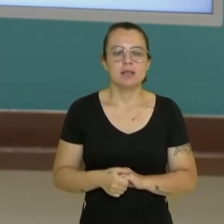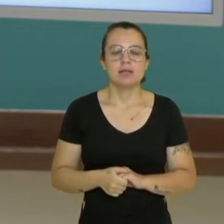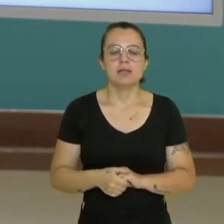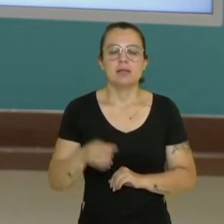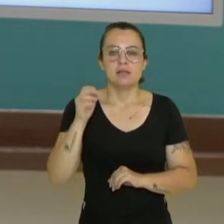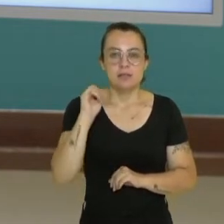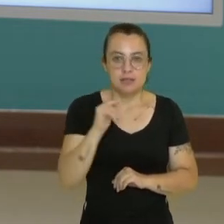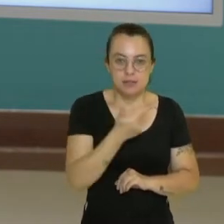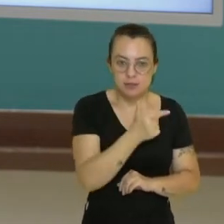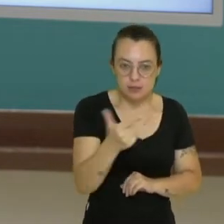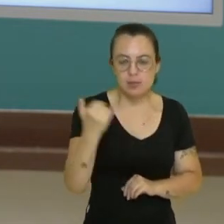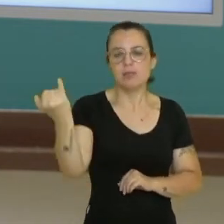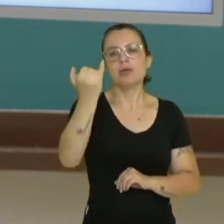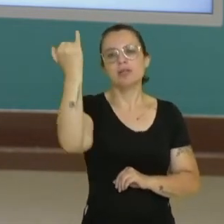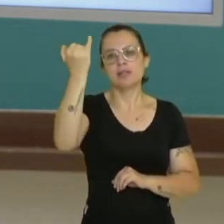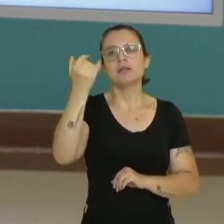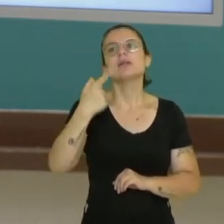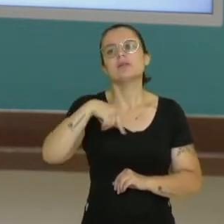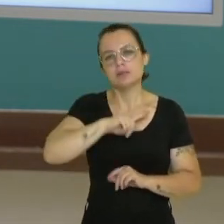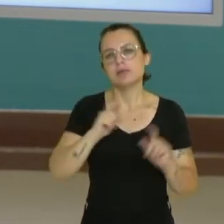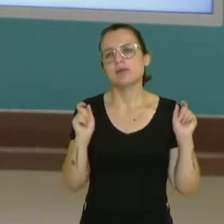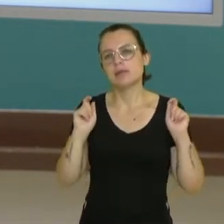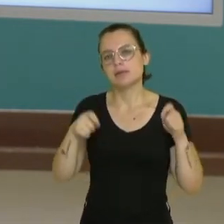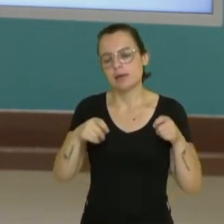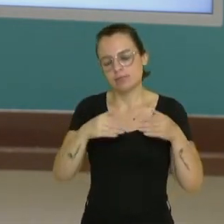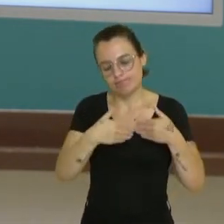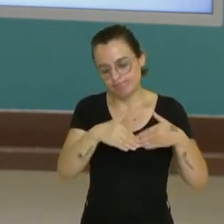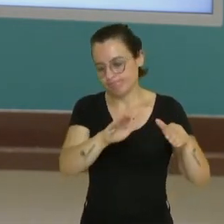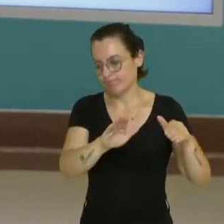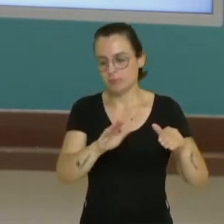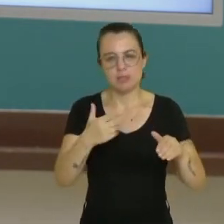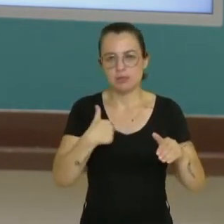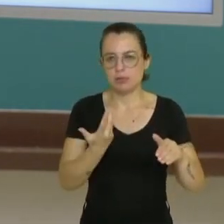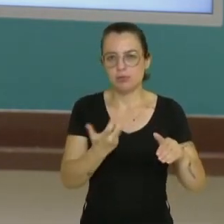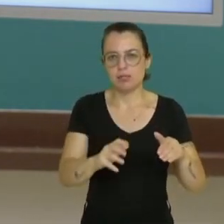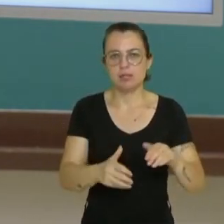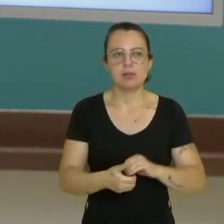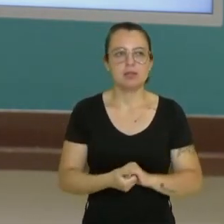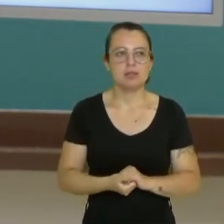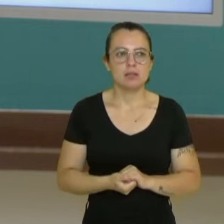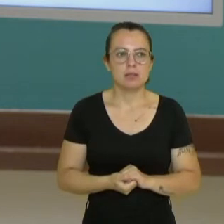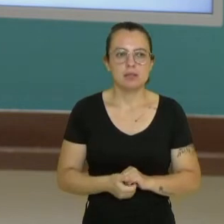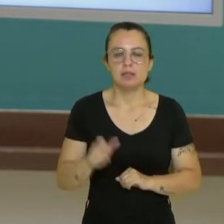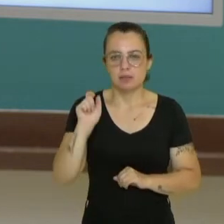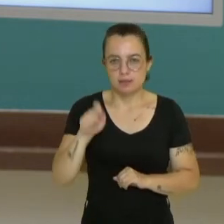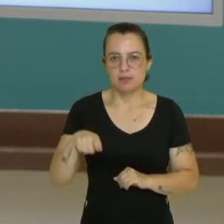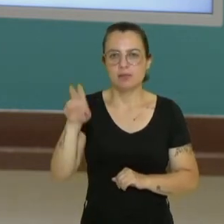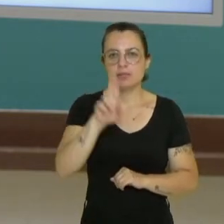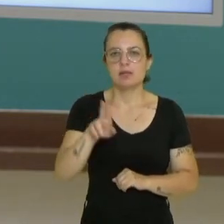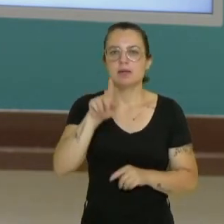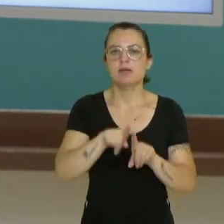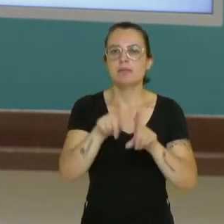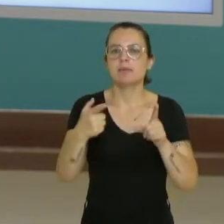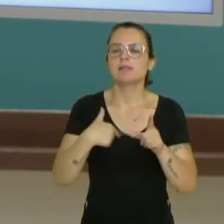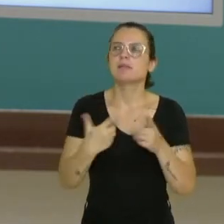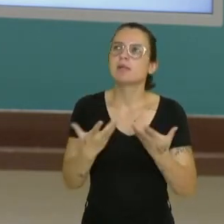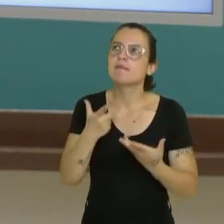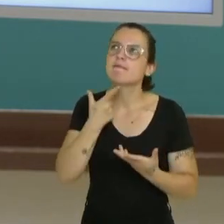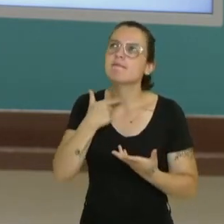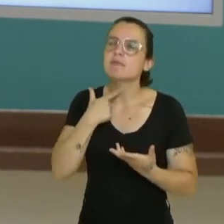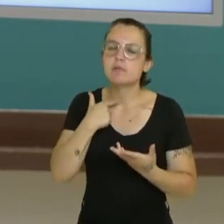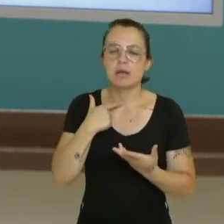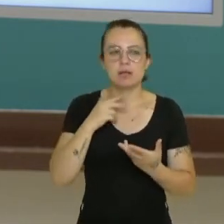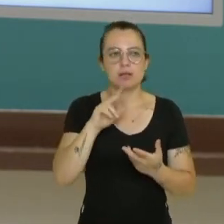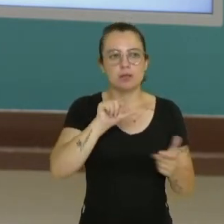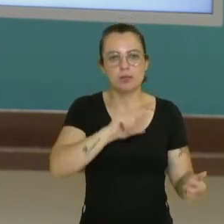não são essenciais são aquelas que a gente tem o produto em casa ainda, daria para usar, mas a gente deseja